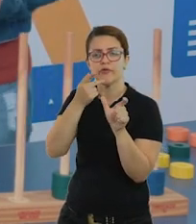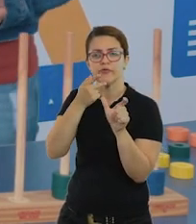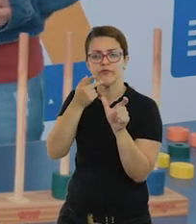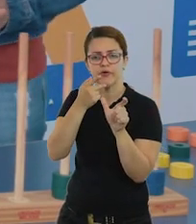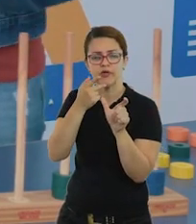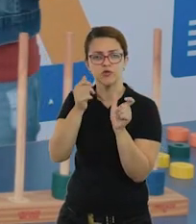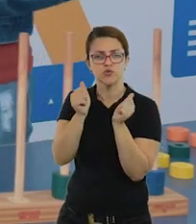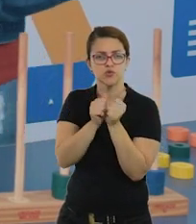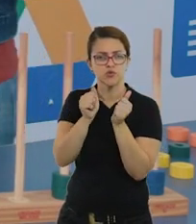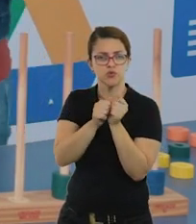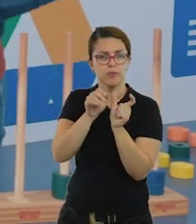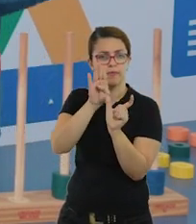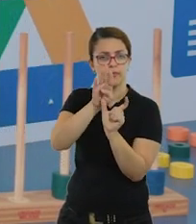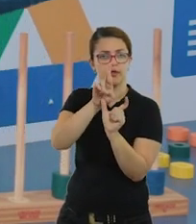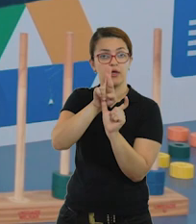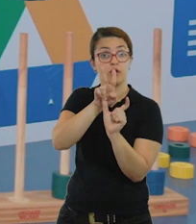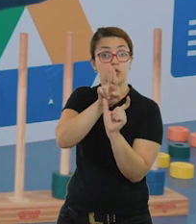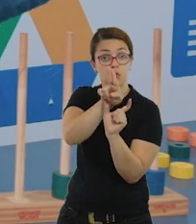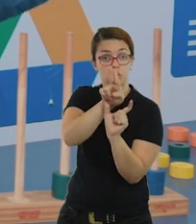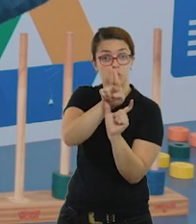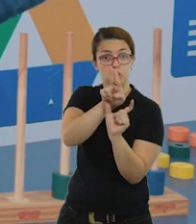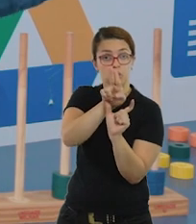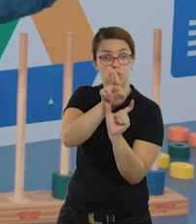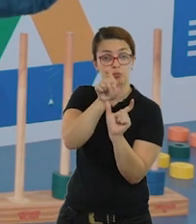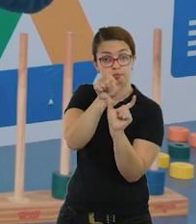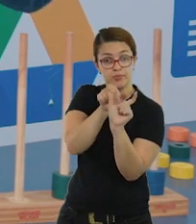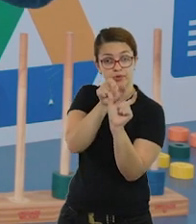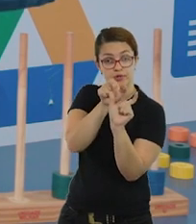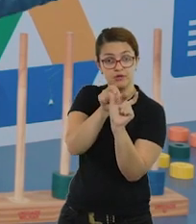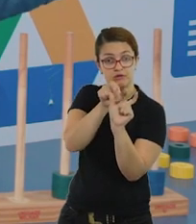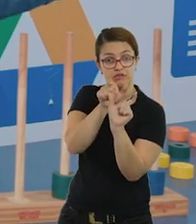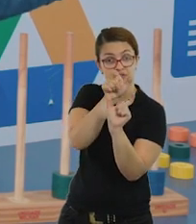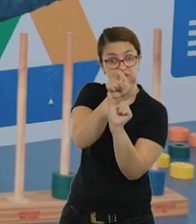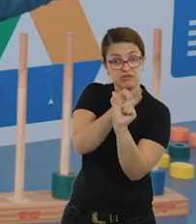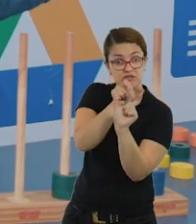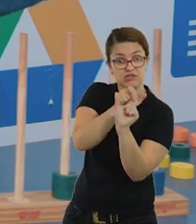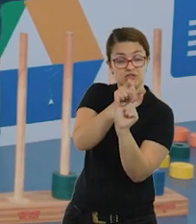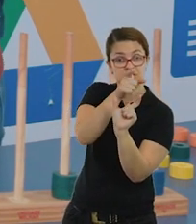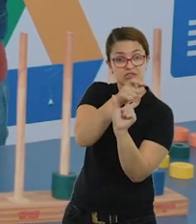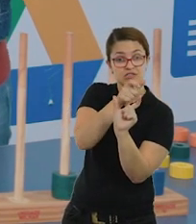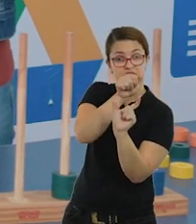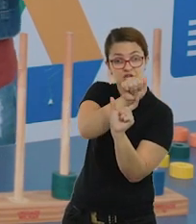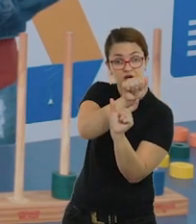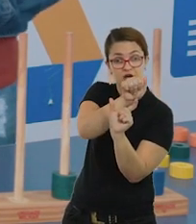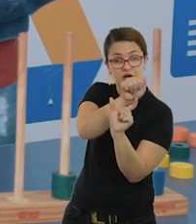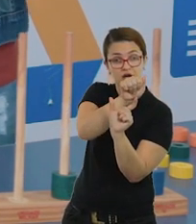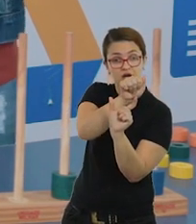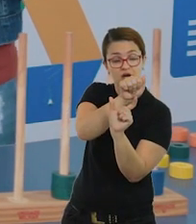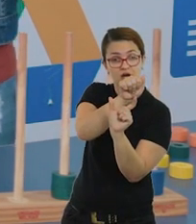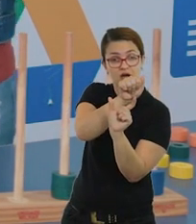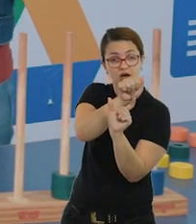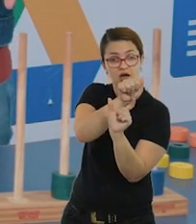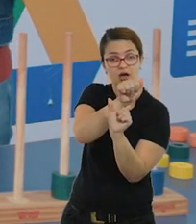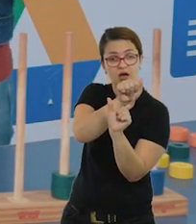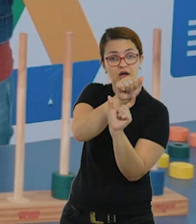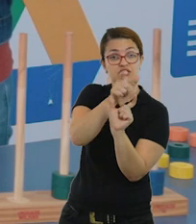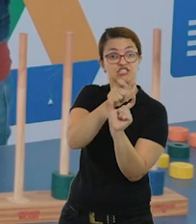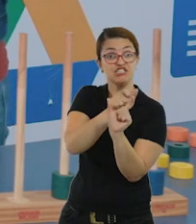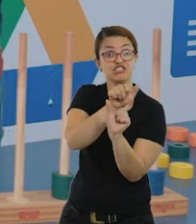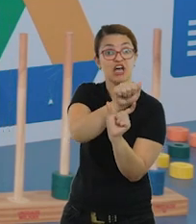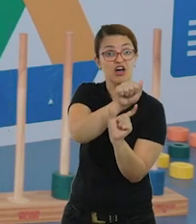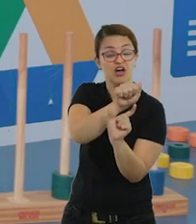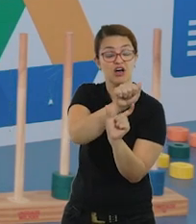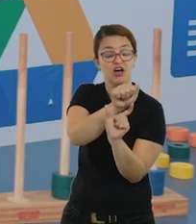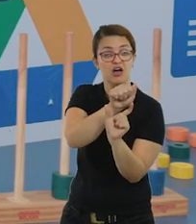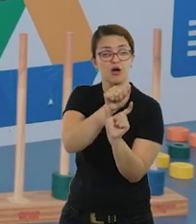Eu falo junto as letrinhas B, R, U. E quando eu falo chá, eu falo a letrinha X com a letrinha A. Então,